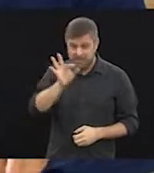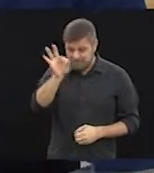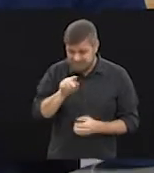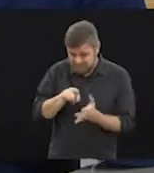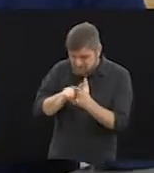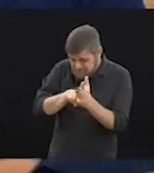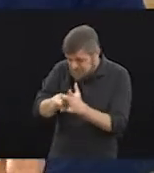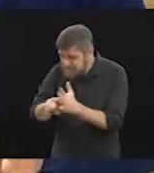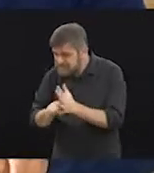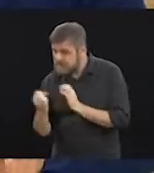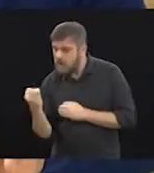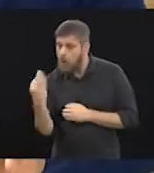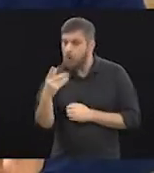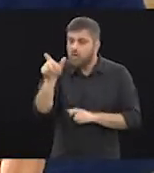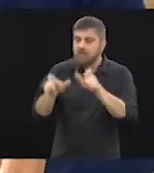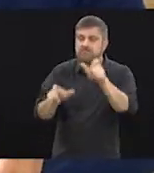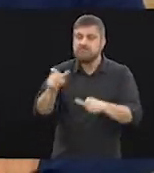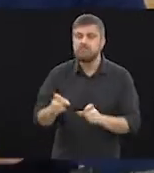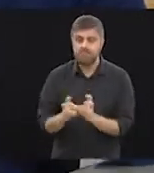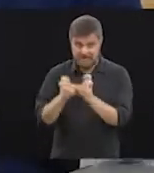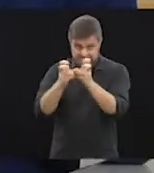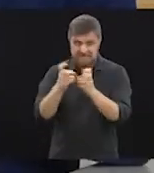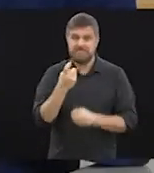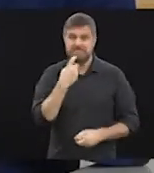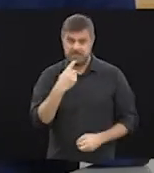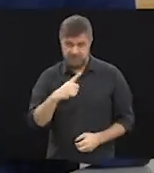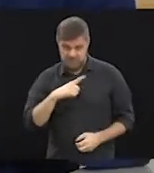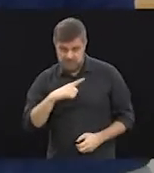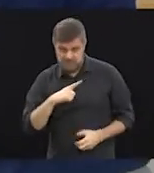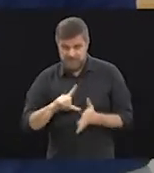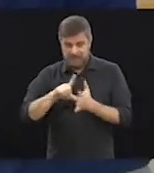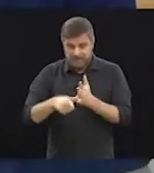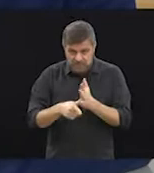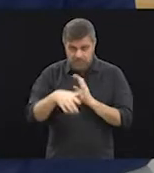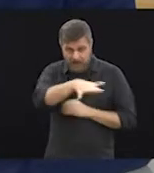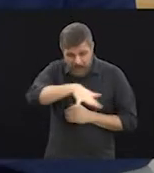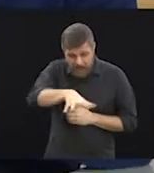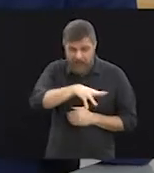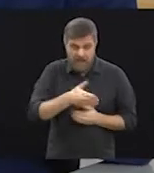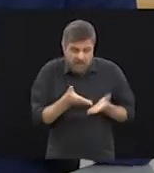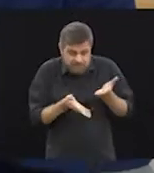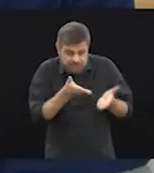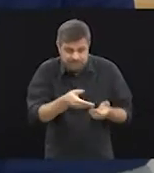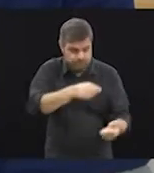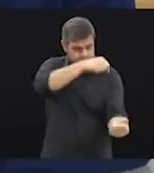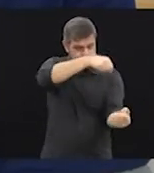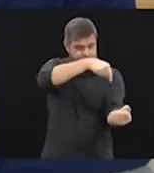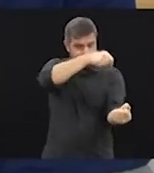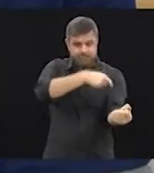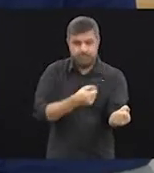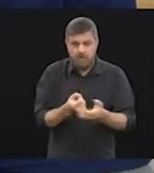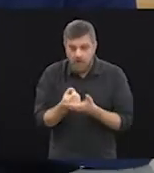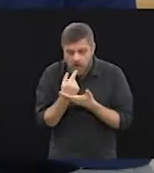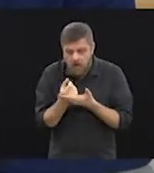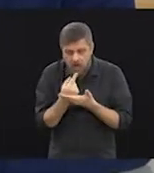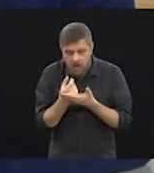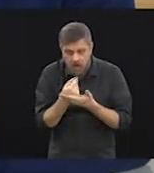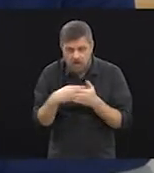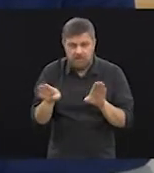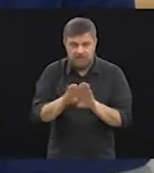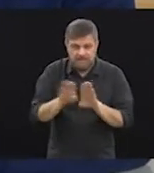populacional hoje importante de câncer, depois pesquisa em câncer, tratamentos